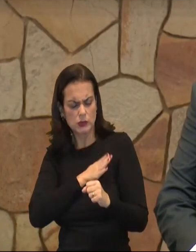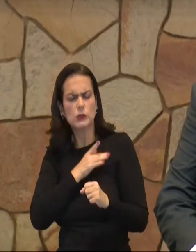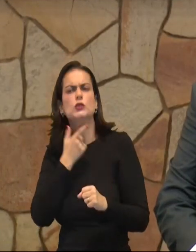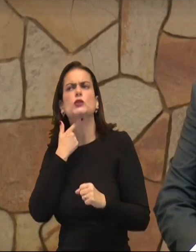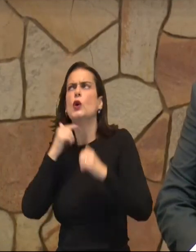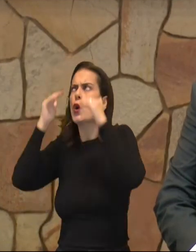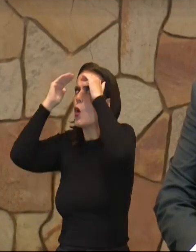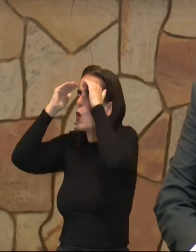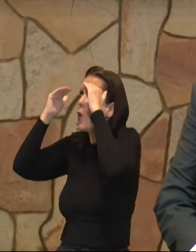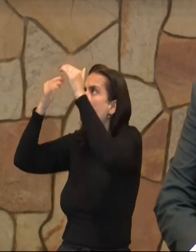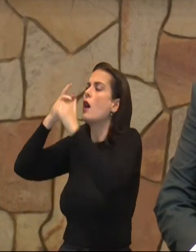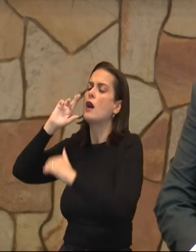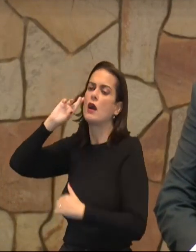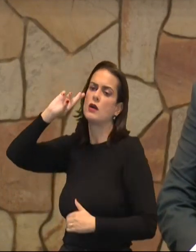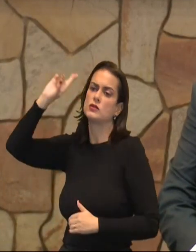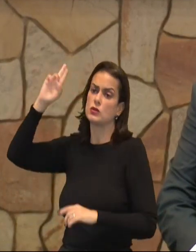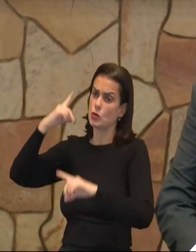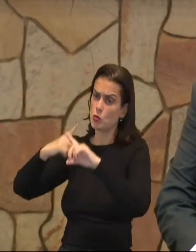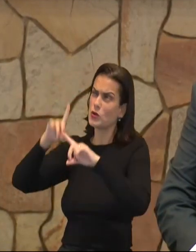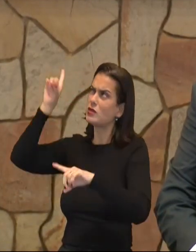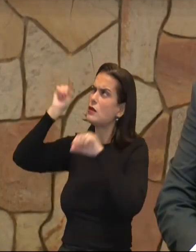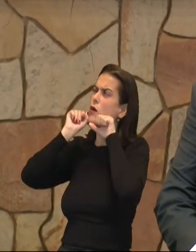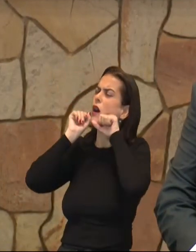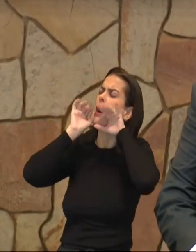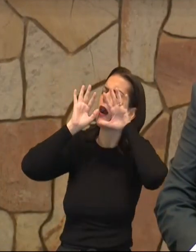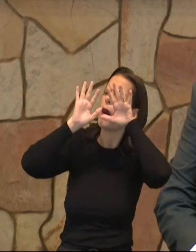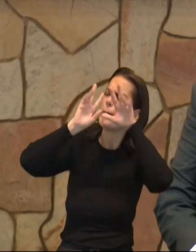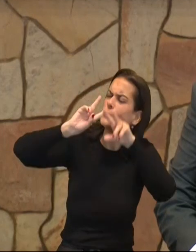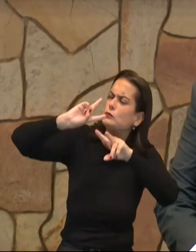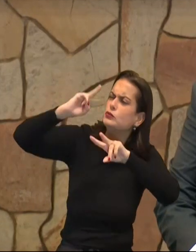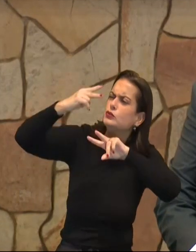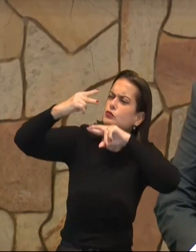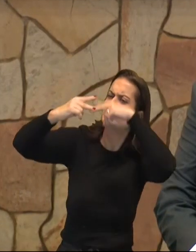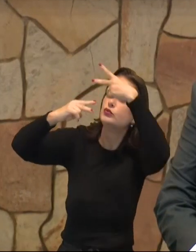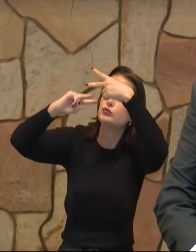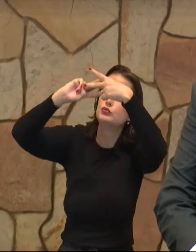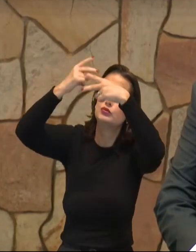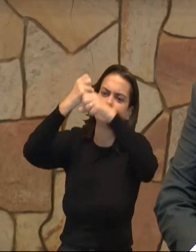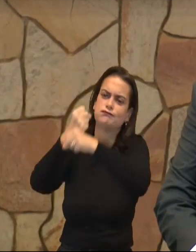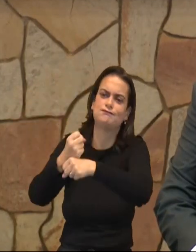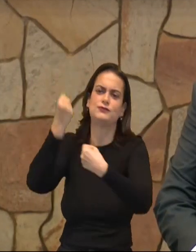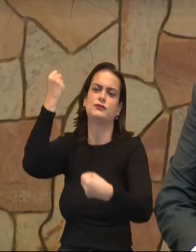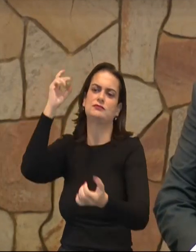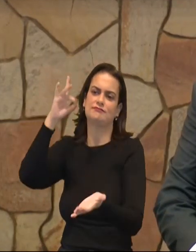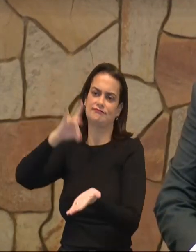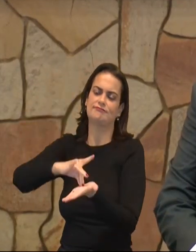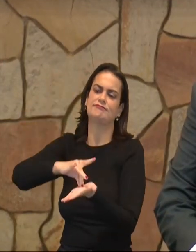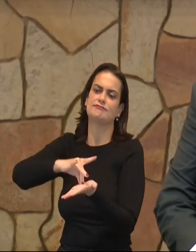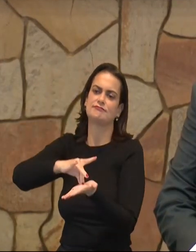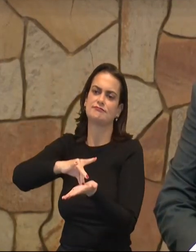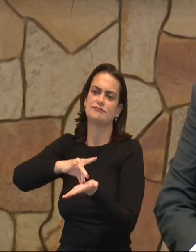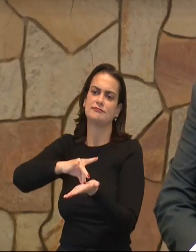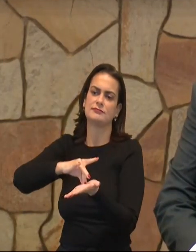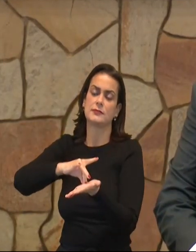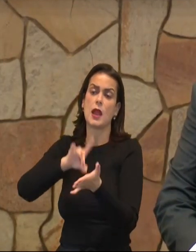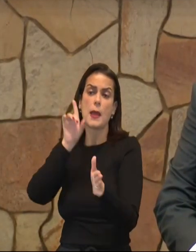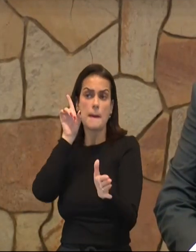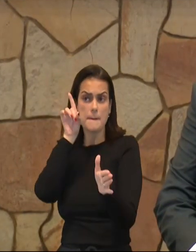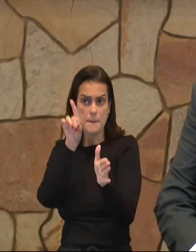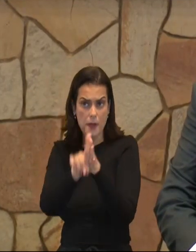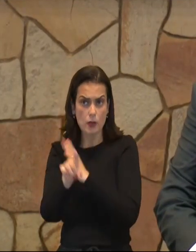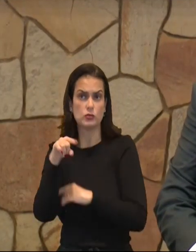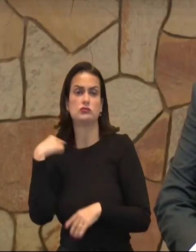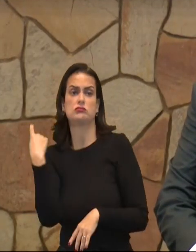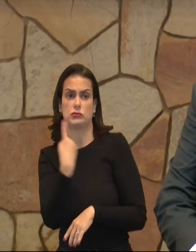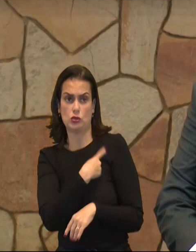honrar ao Senhor, porque Ele tem nos abençoado de uma maneira grande e abundante. E a pergunta que podemos